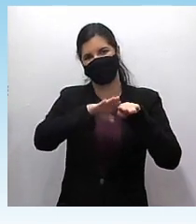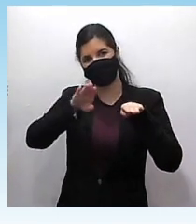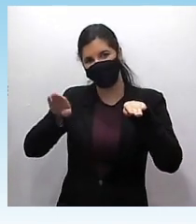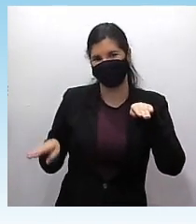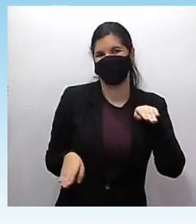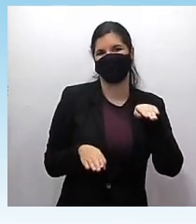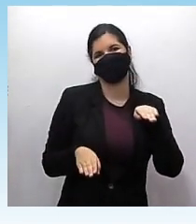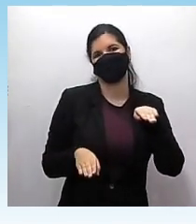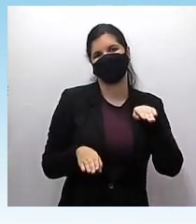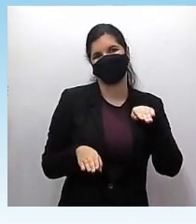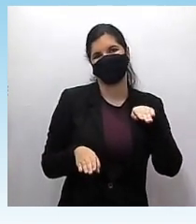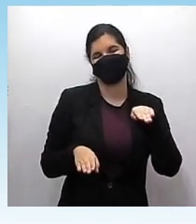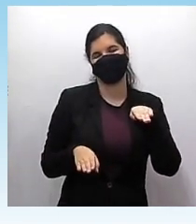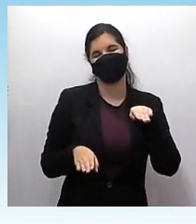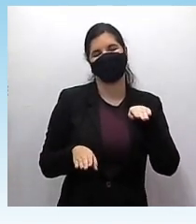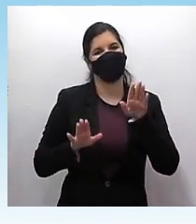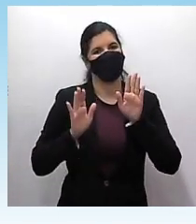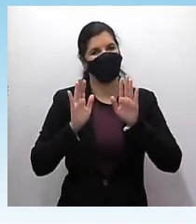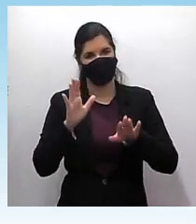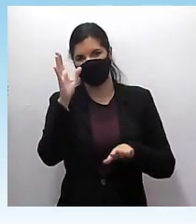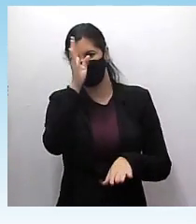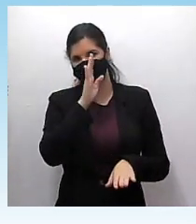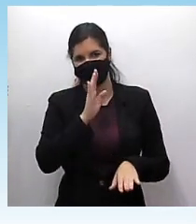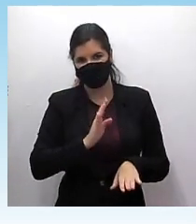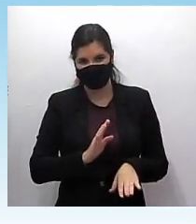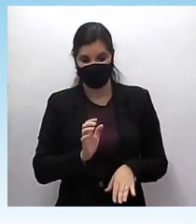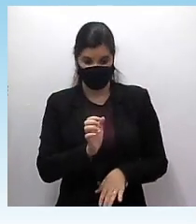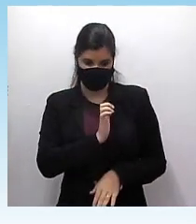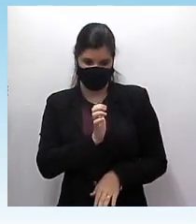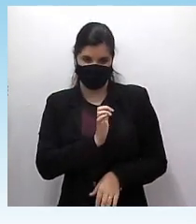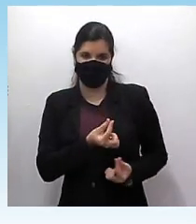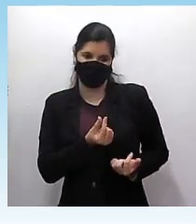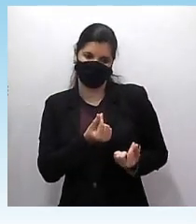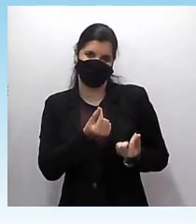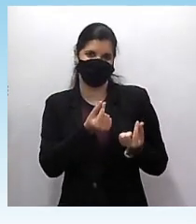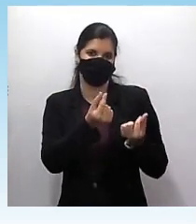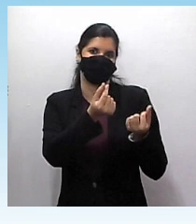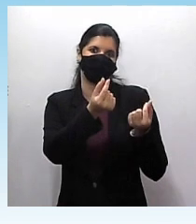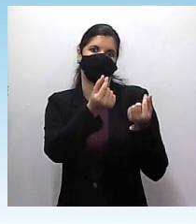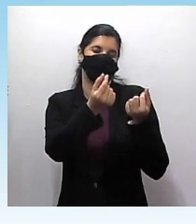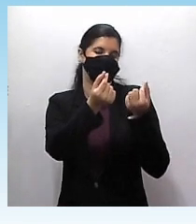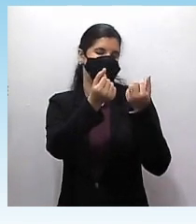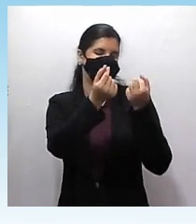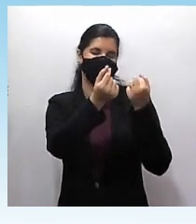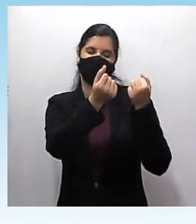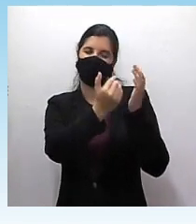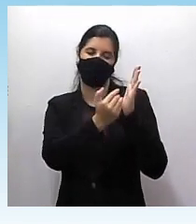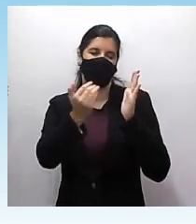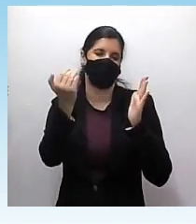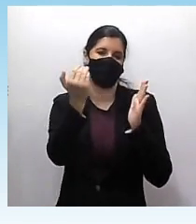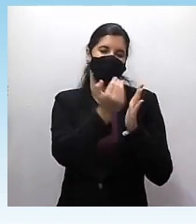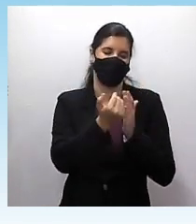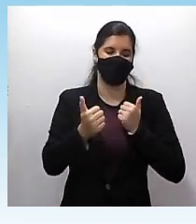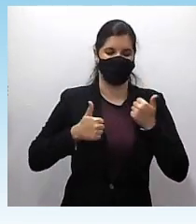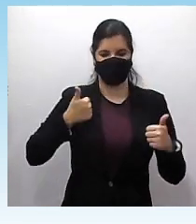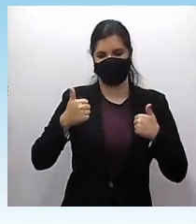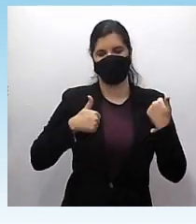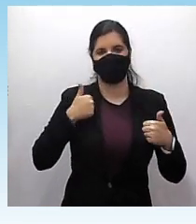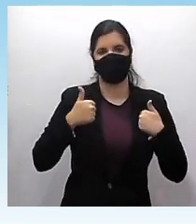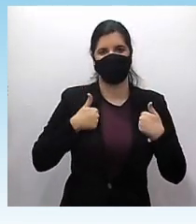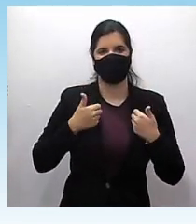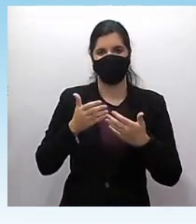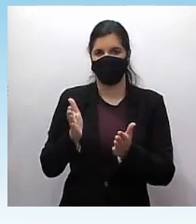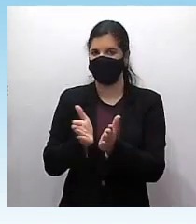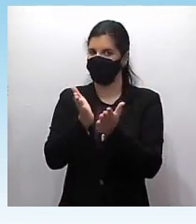de riqueza no Brasil, aqui no Brasil quem é rico é muito rico. Tem muita riqueza, vive muito bem. E quem